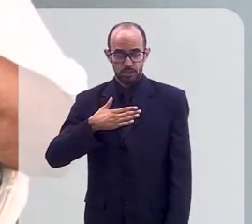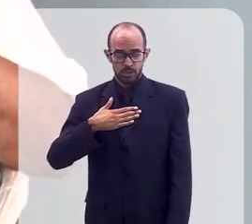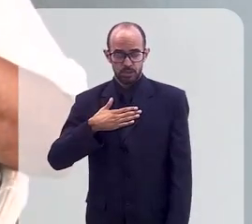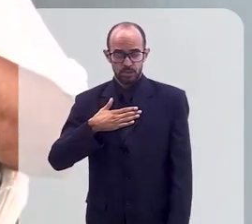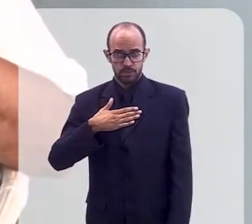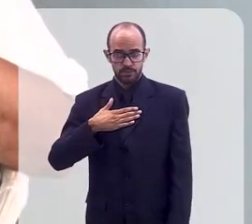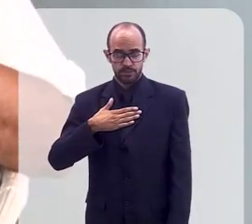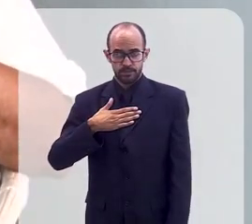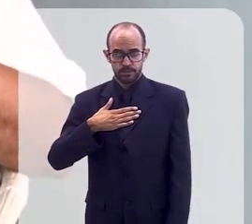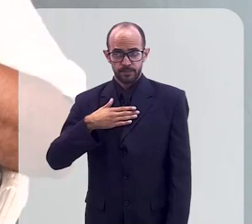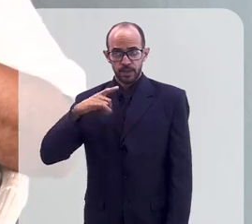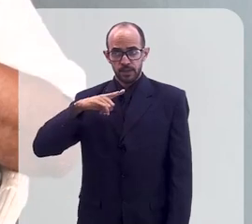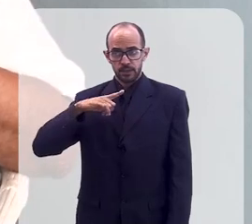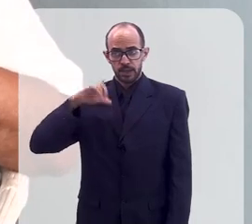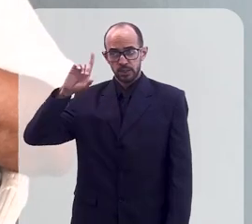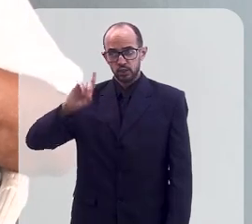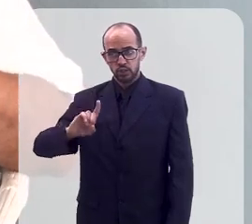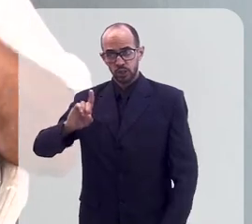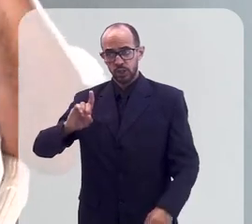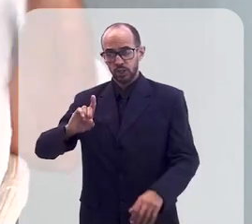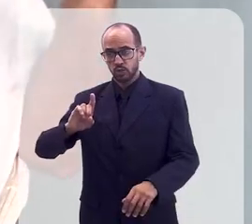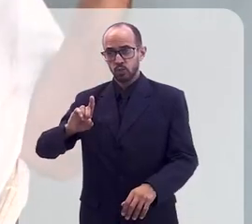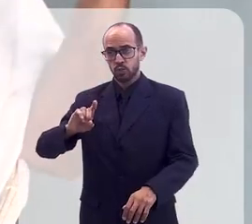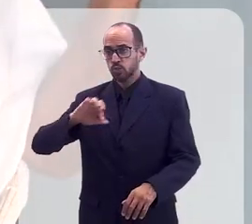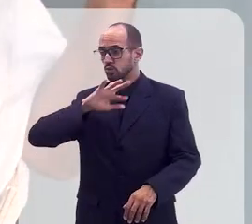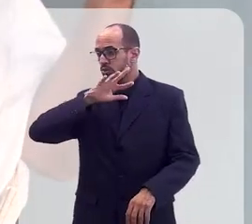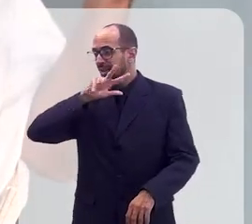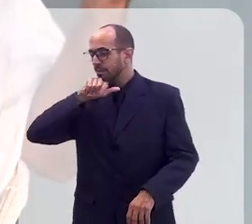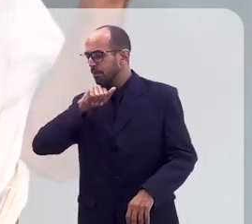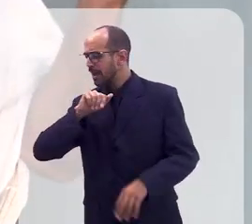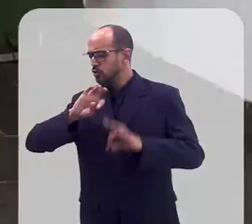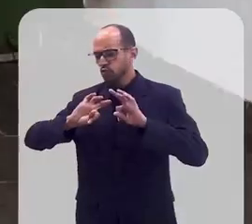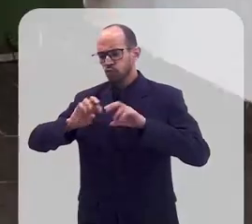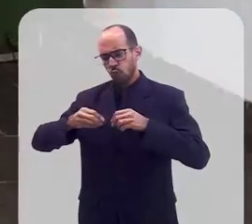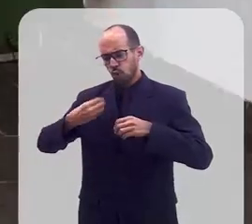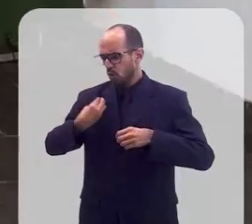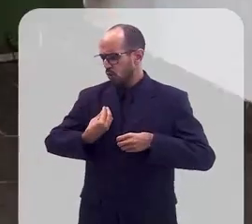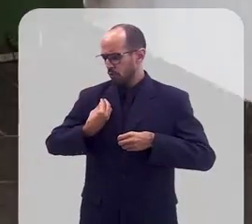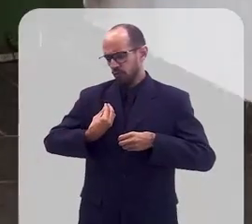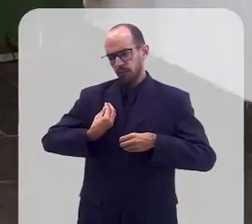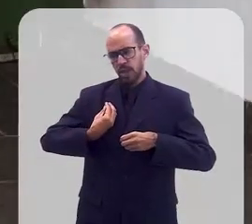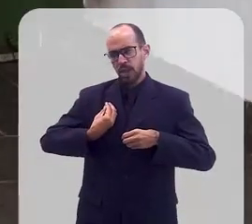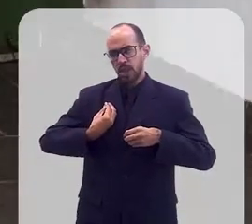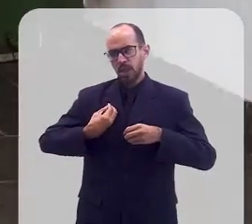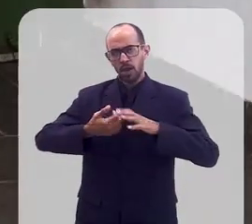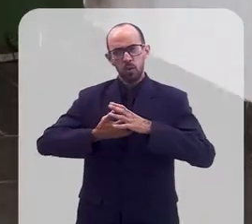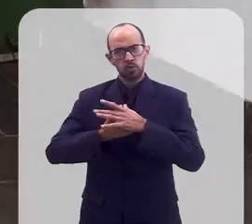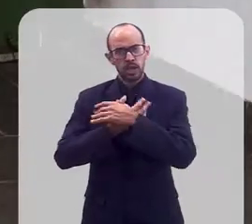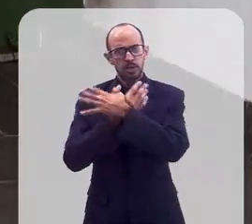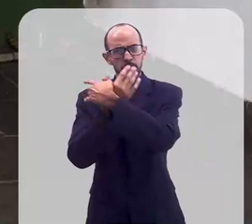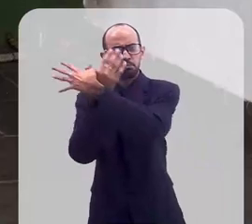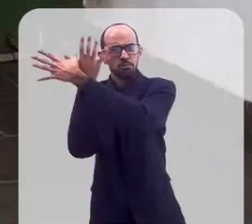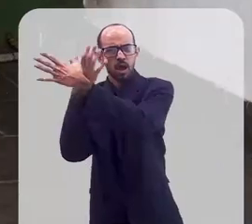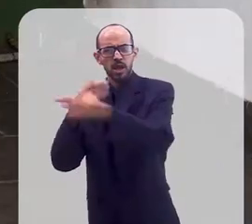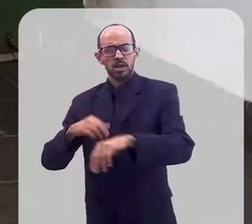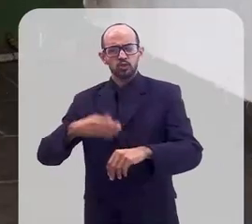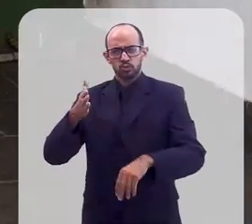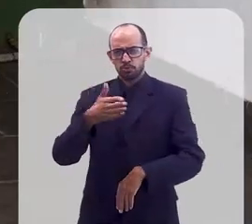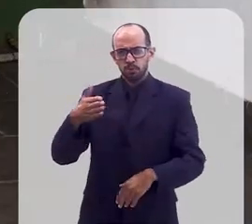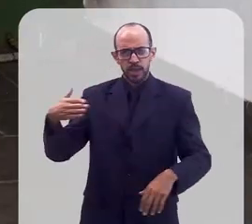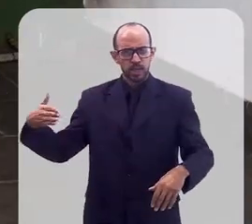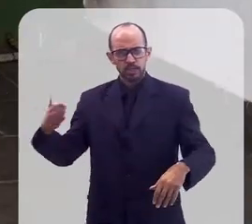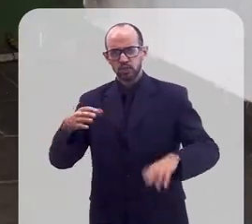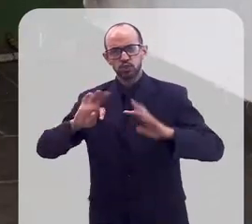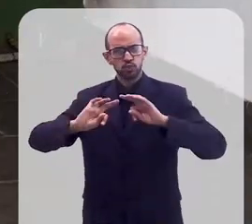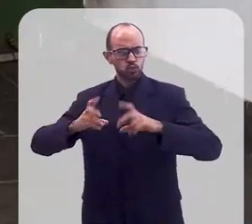mim, né? Mas eu acho que tem direito, o esquilo de sobreviver, a coruja de voar, ou seja, o peixe de